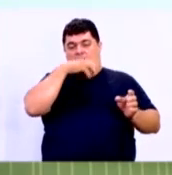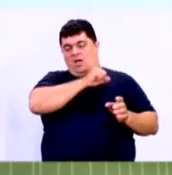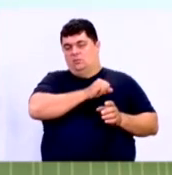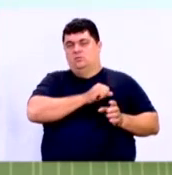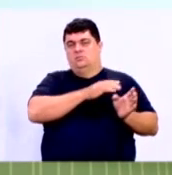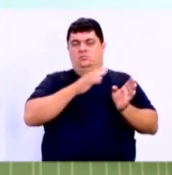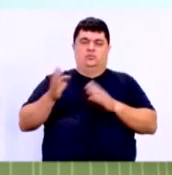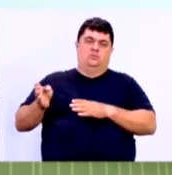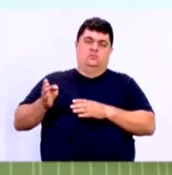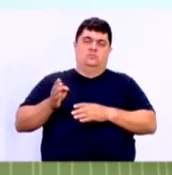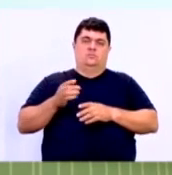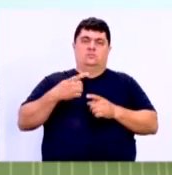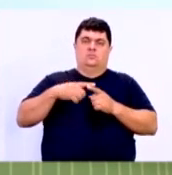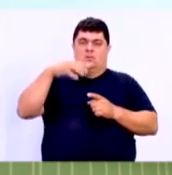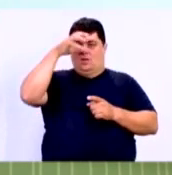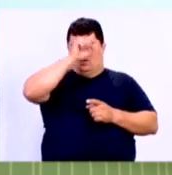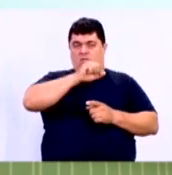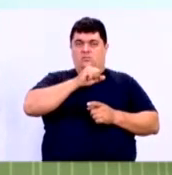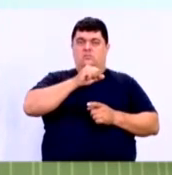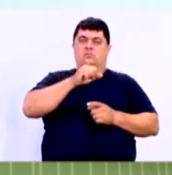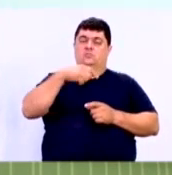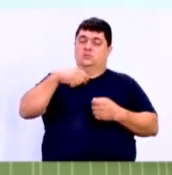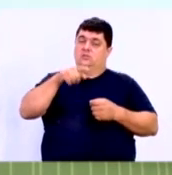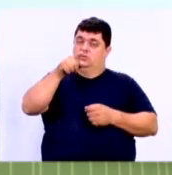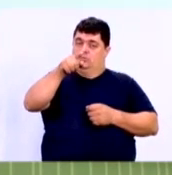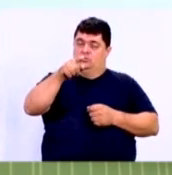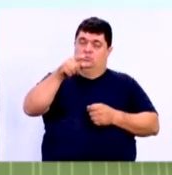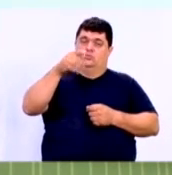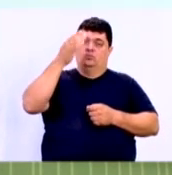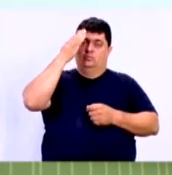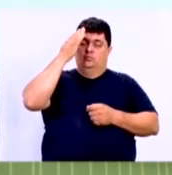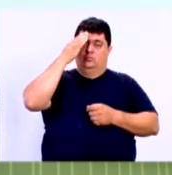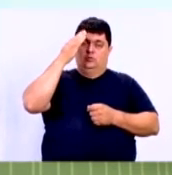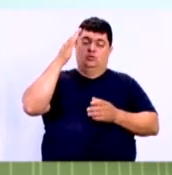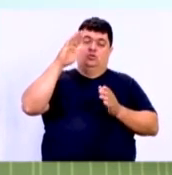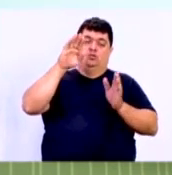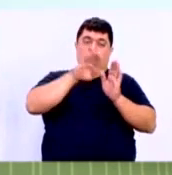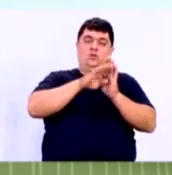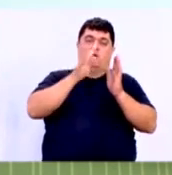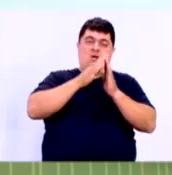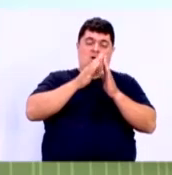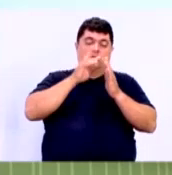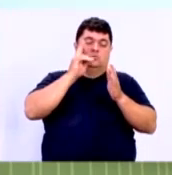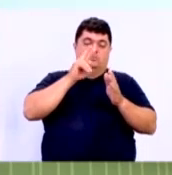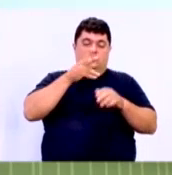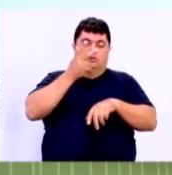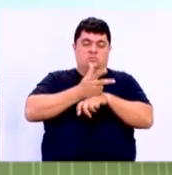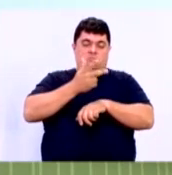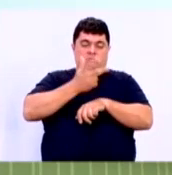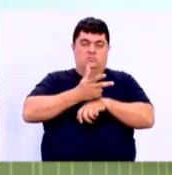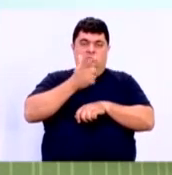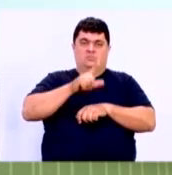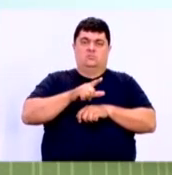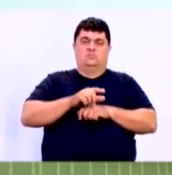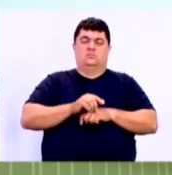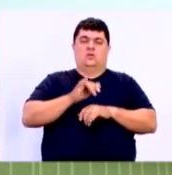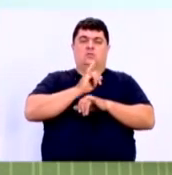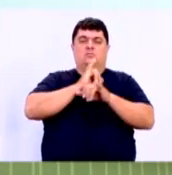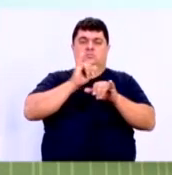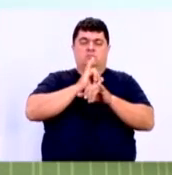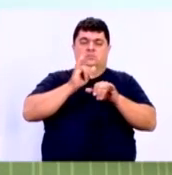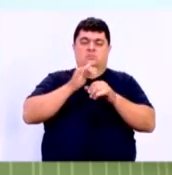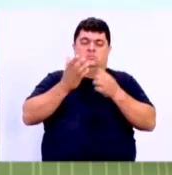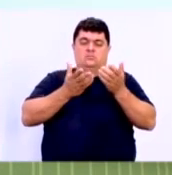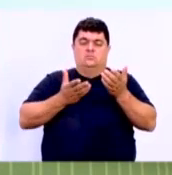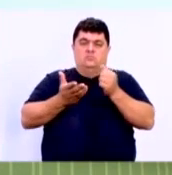rápido. Então, para aprender isso, vai depender de você. Chegar em casa, rever essa aula, certo? São informações